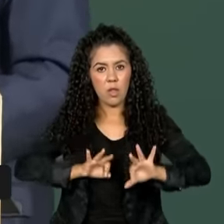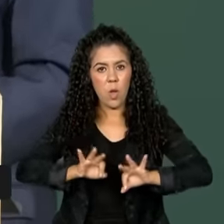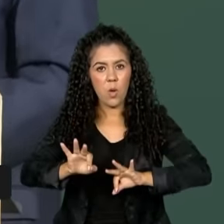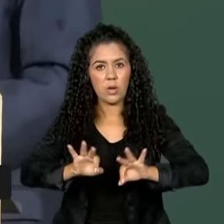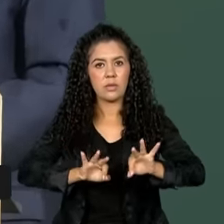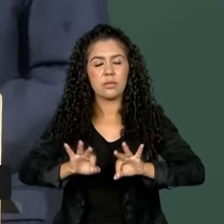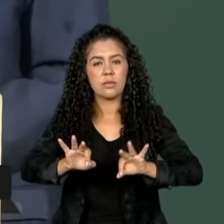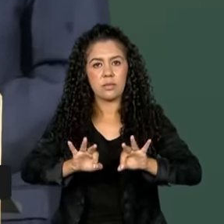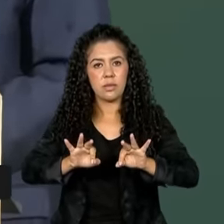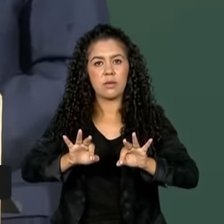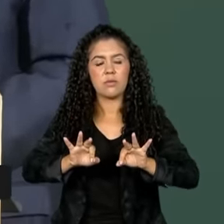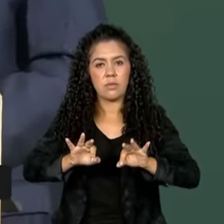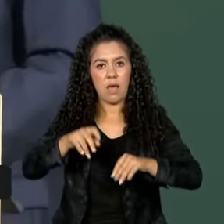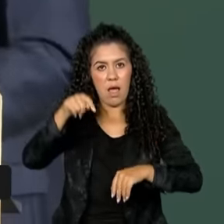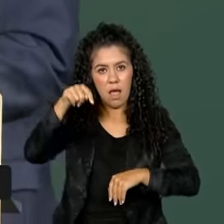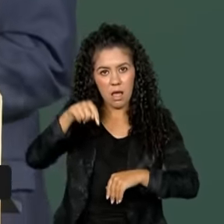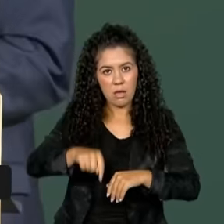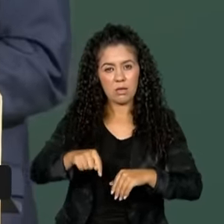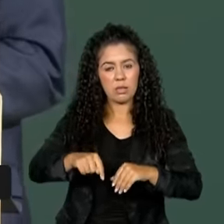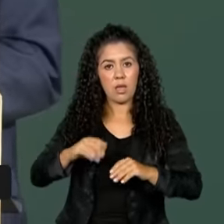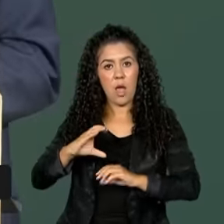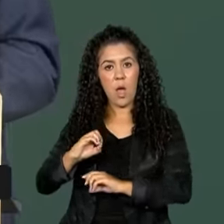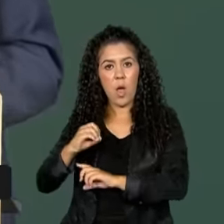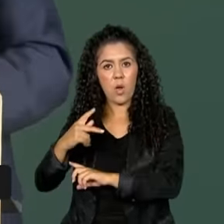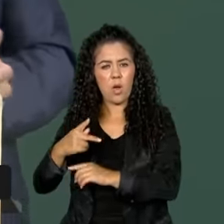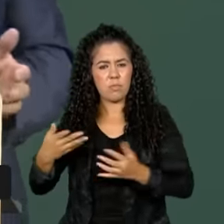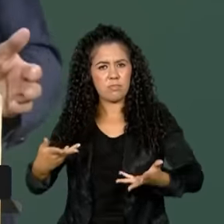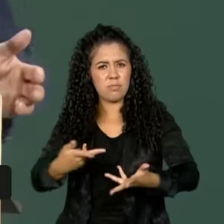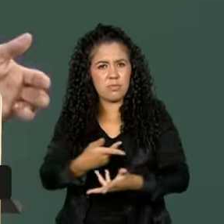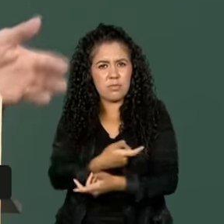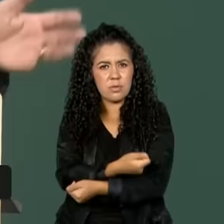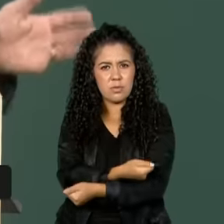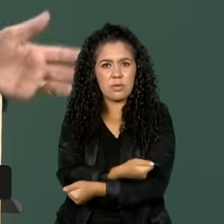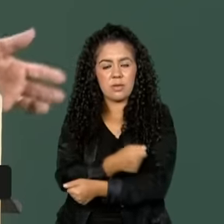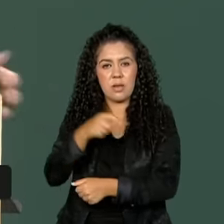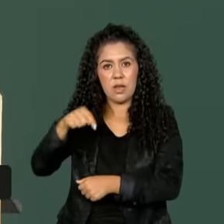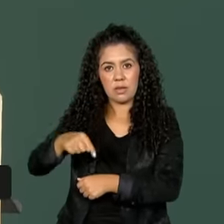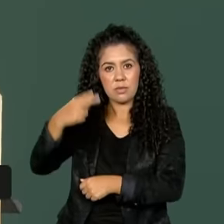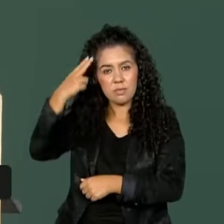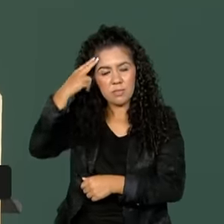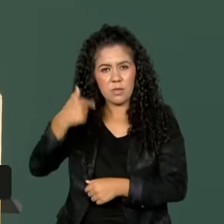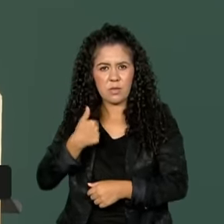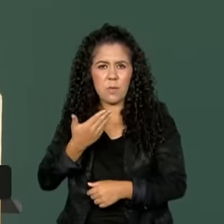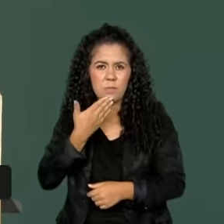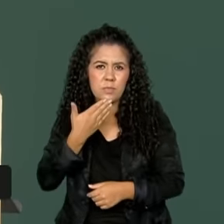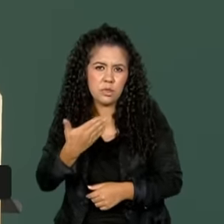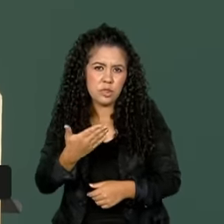extraordinária, e dizer para vocês que eu vou pedir para quebrar o protocolo.